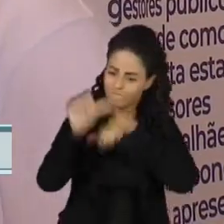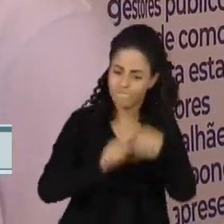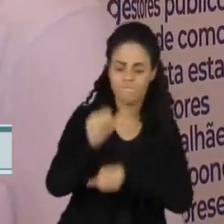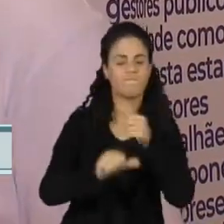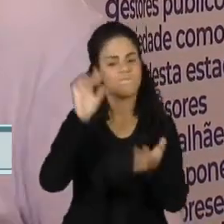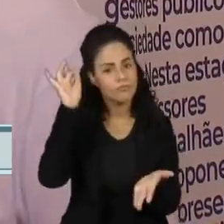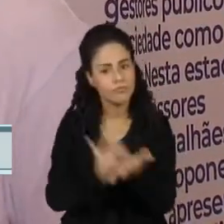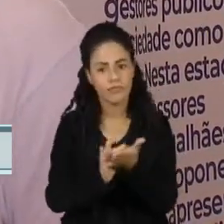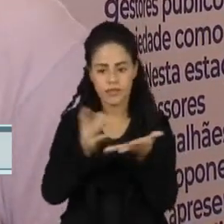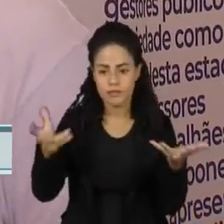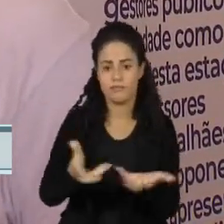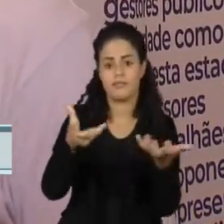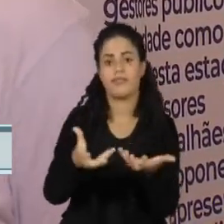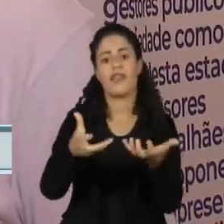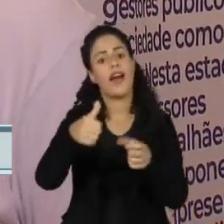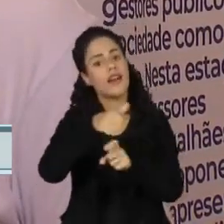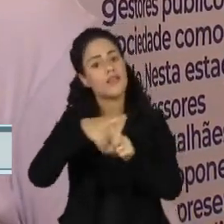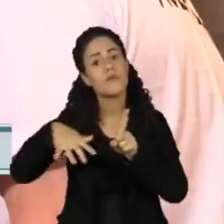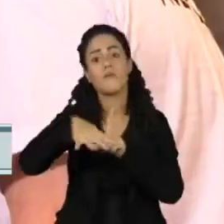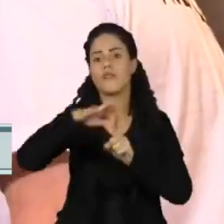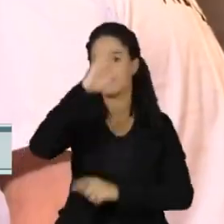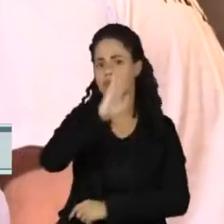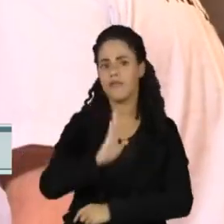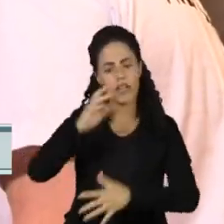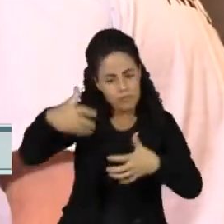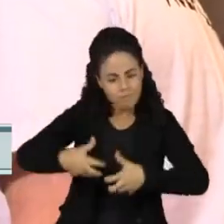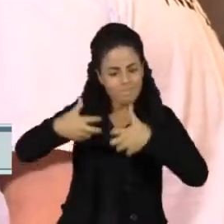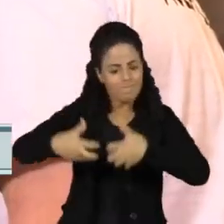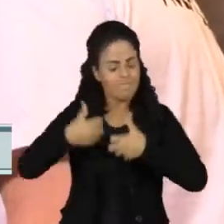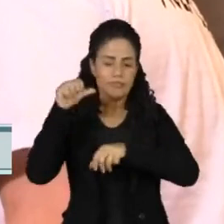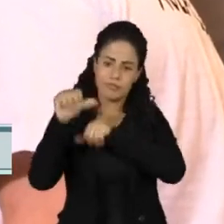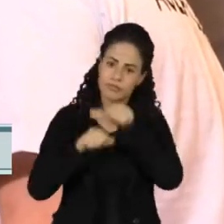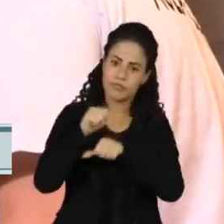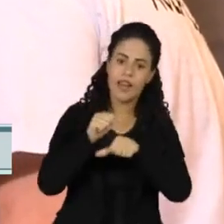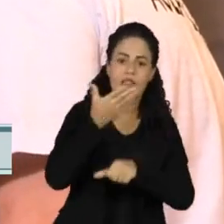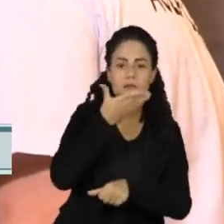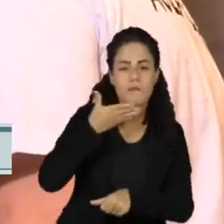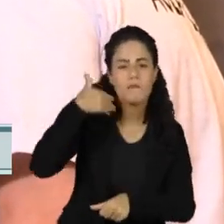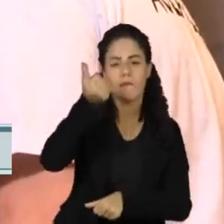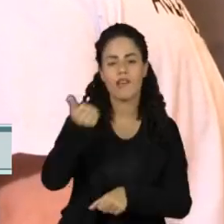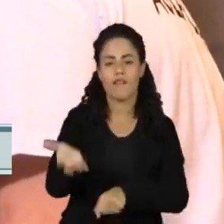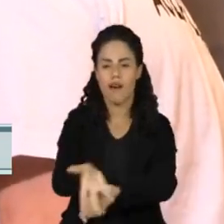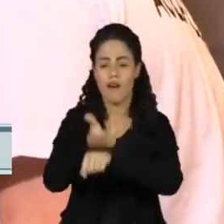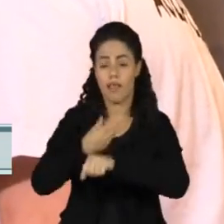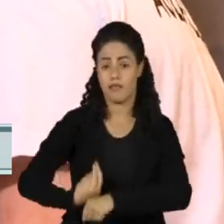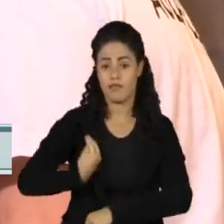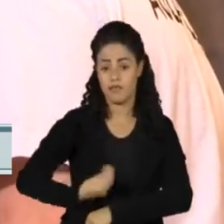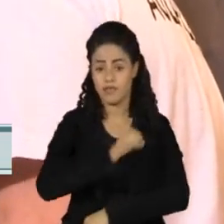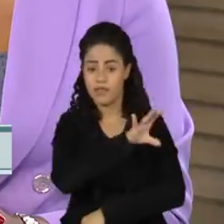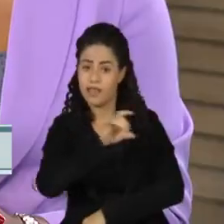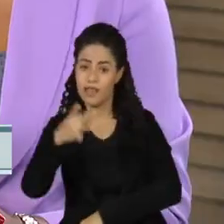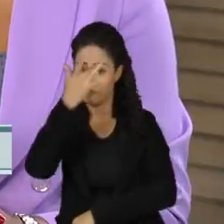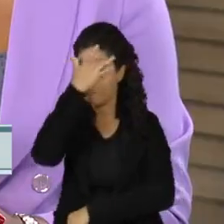das crianças e da população brasileira. É isso que motiva transformar e melhorar a qualidade de vida das pessoas.